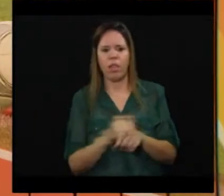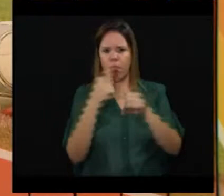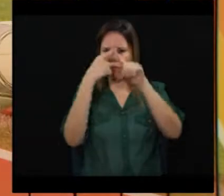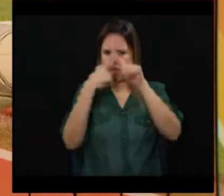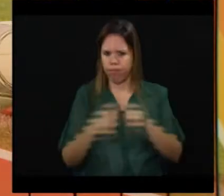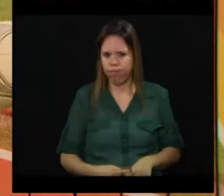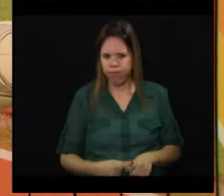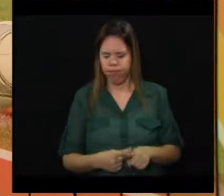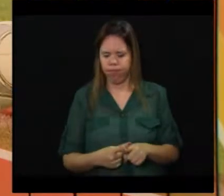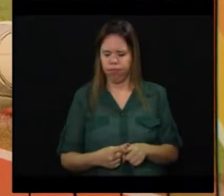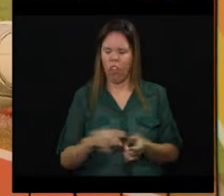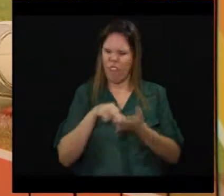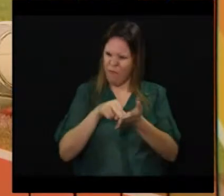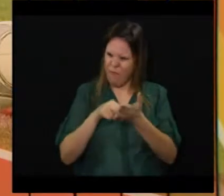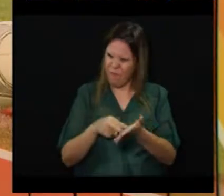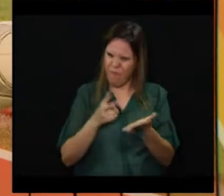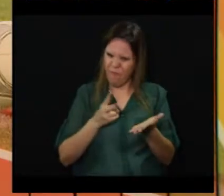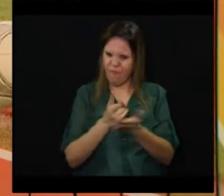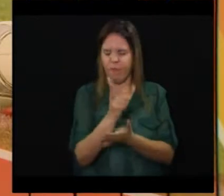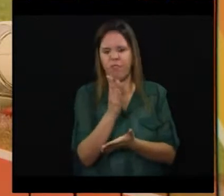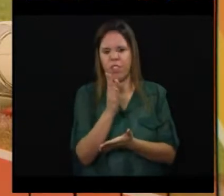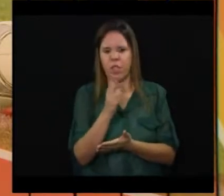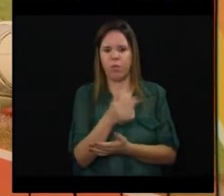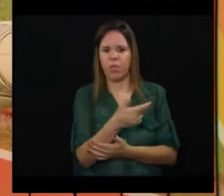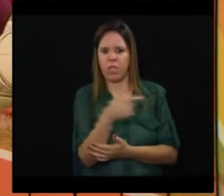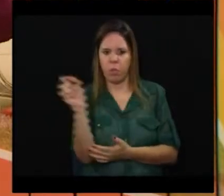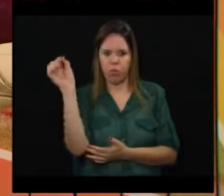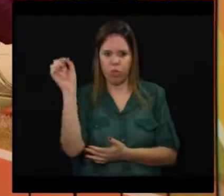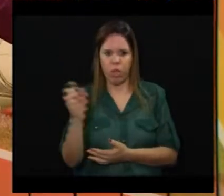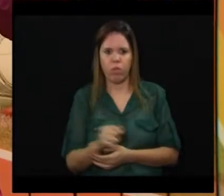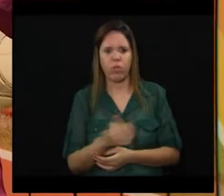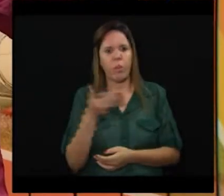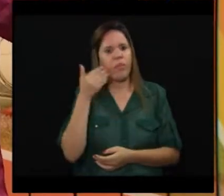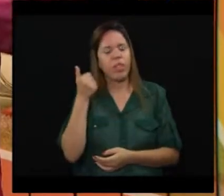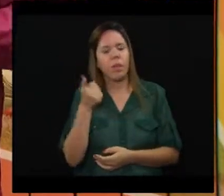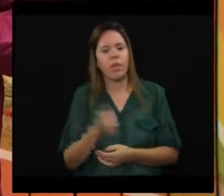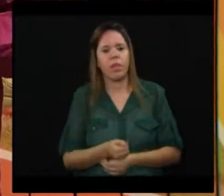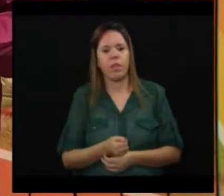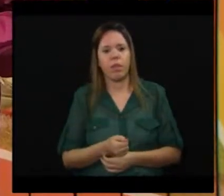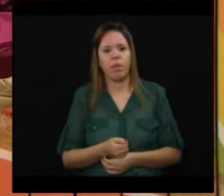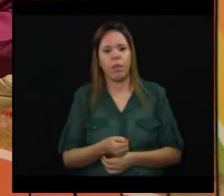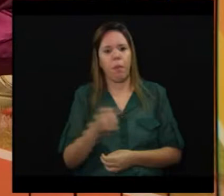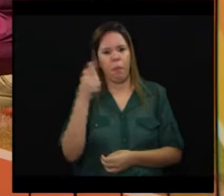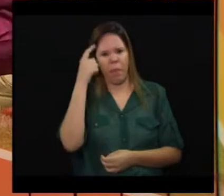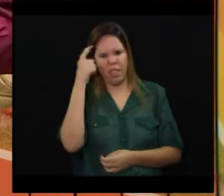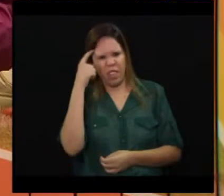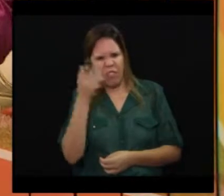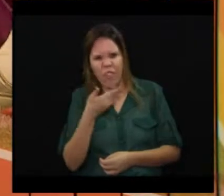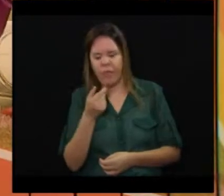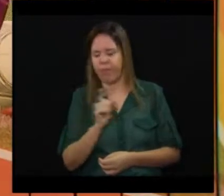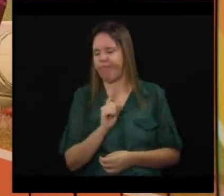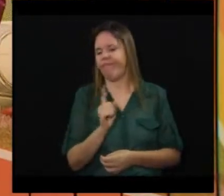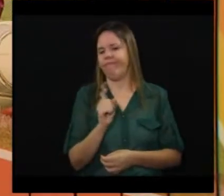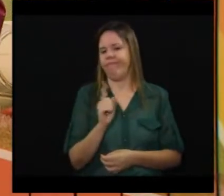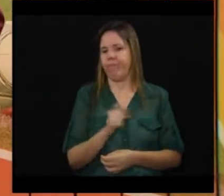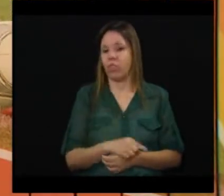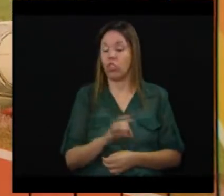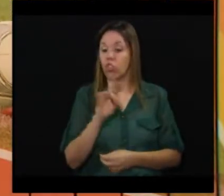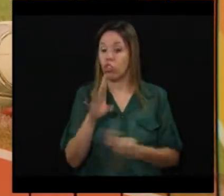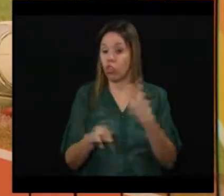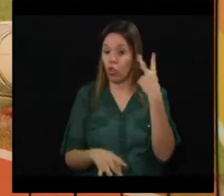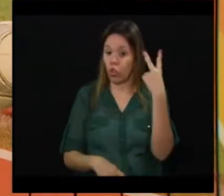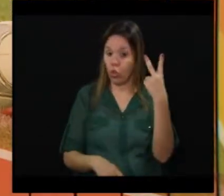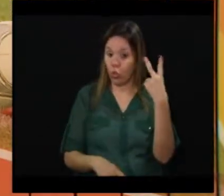na competição com 100% de aproveitamento. Mas se engana quem pensa que foi fácil, viu? Apenas 2 pontos